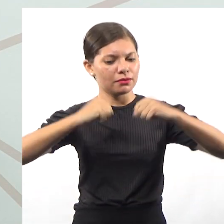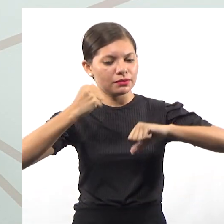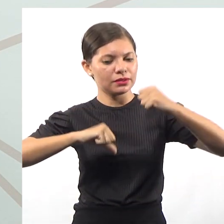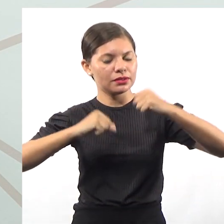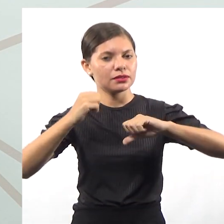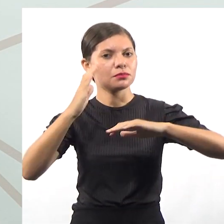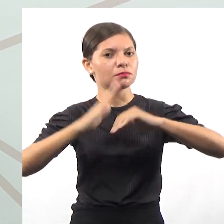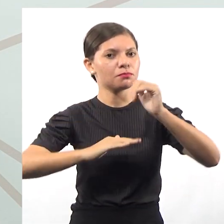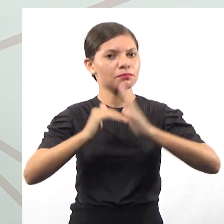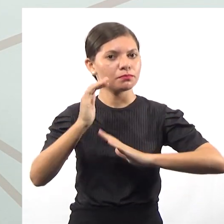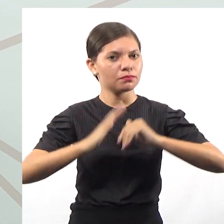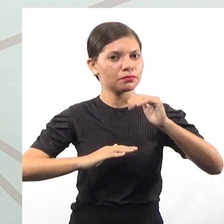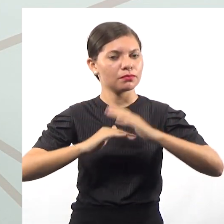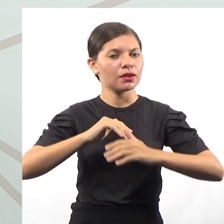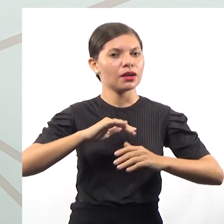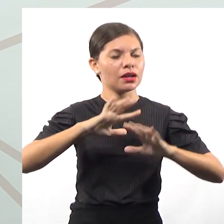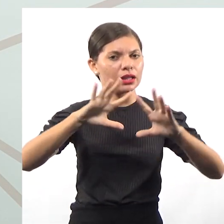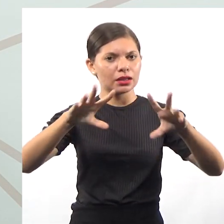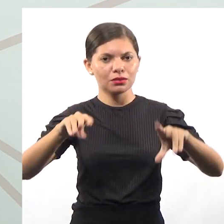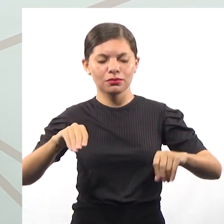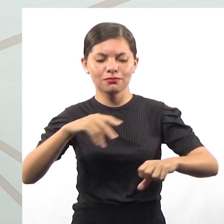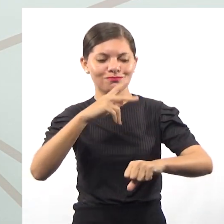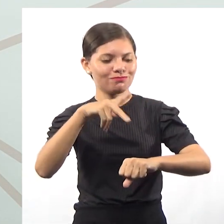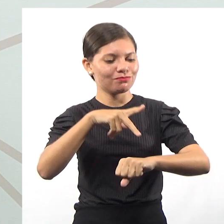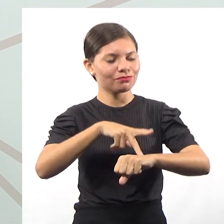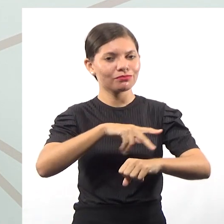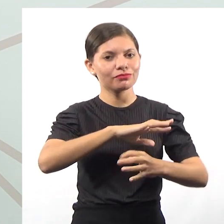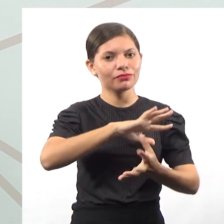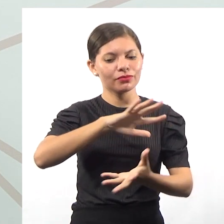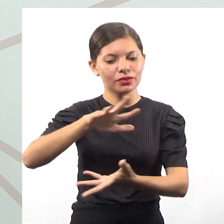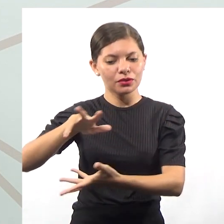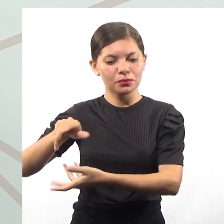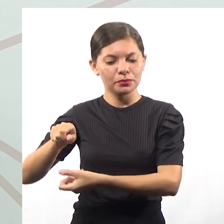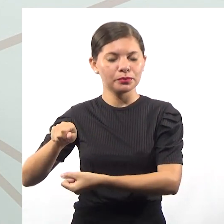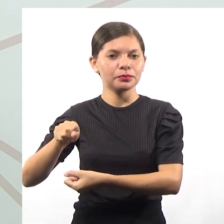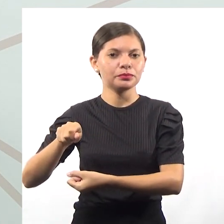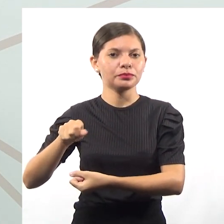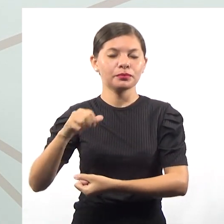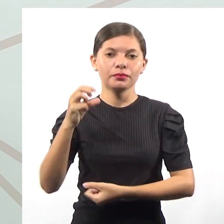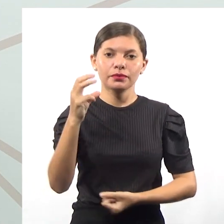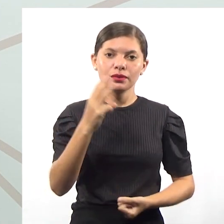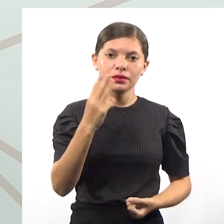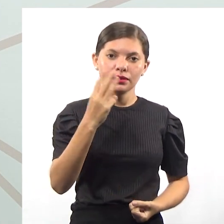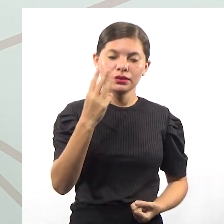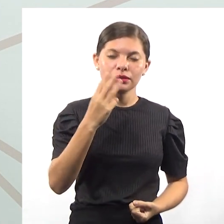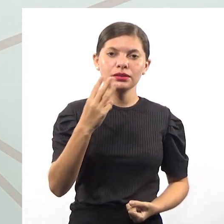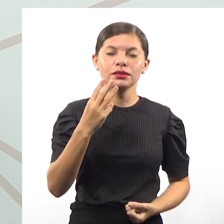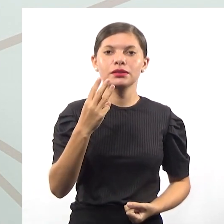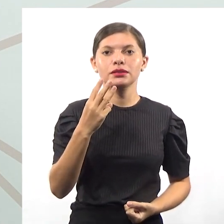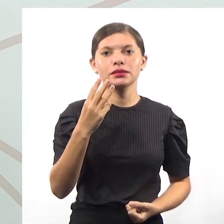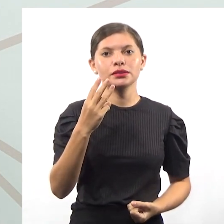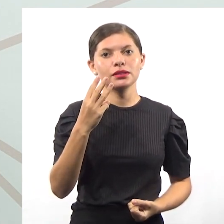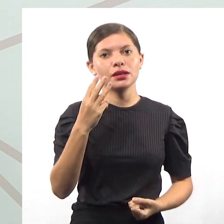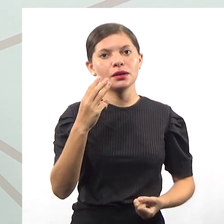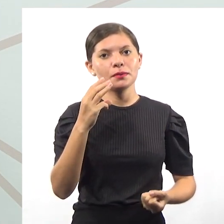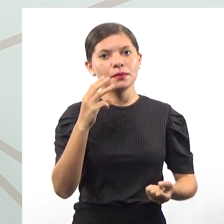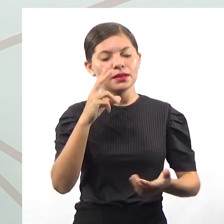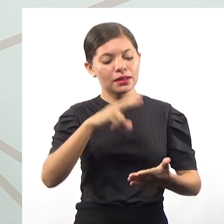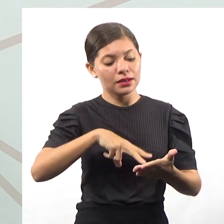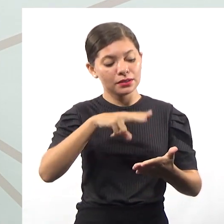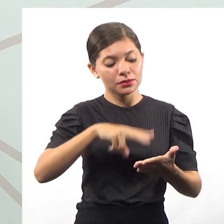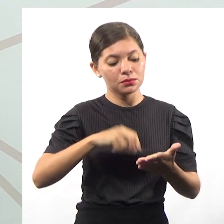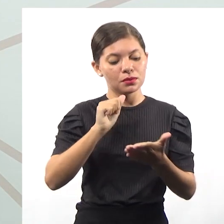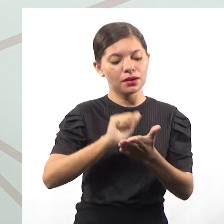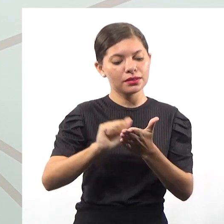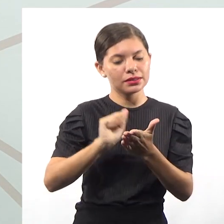nos sistemas educacionais em todos os países do mundo. Mas esses 3 elementos, que é a aprendizagem da leitura, a